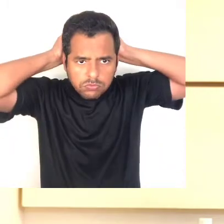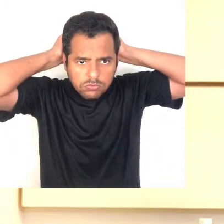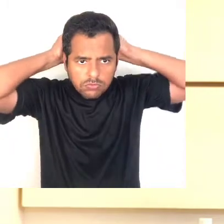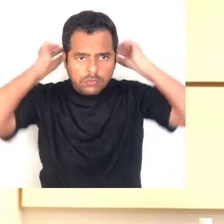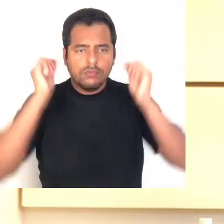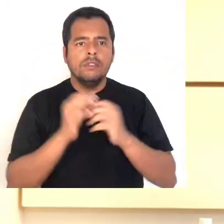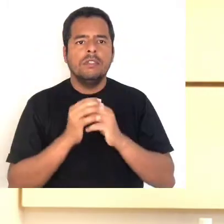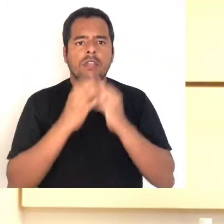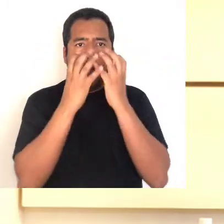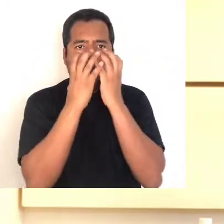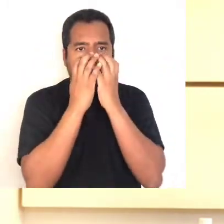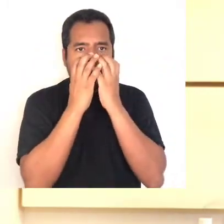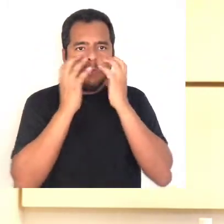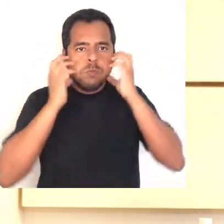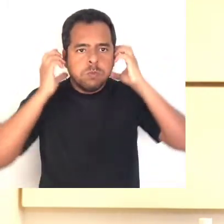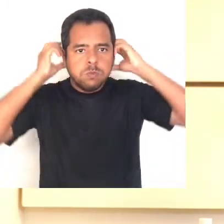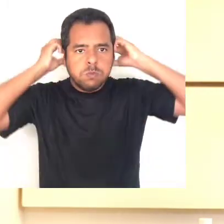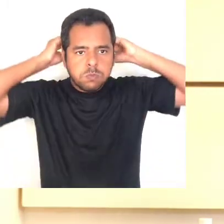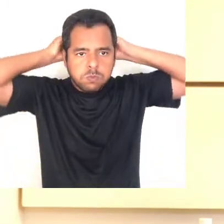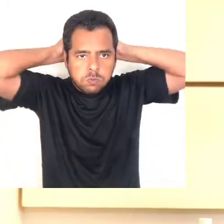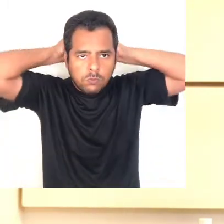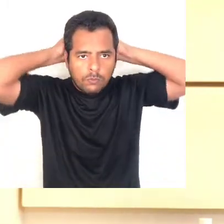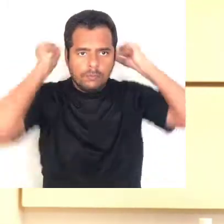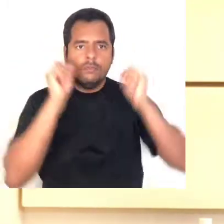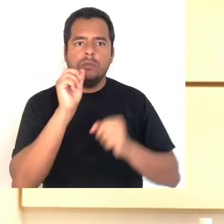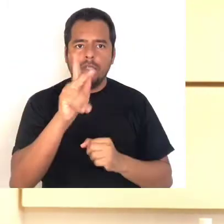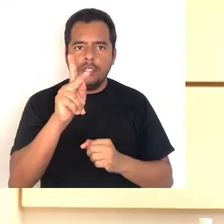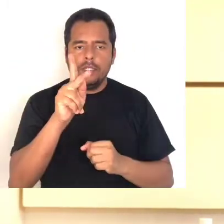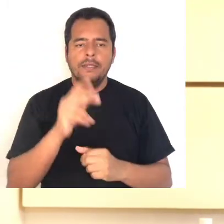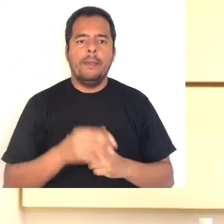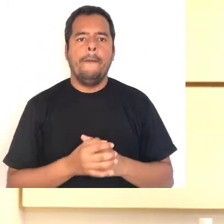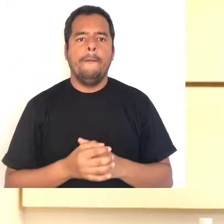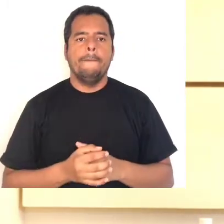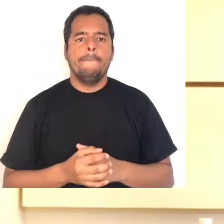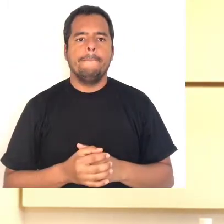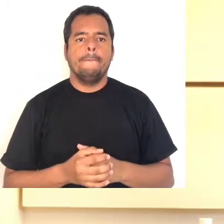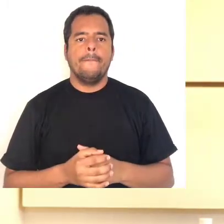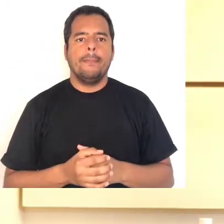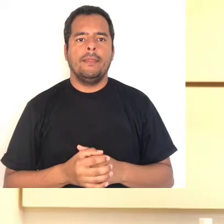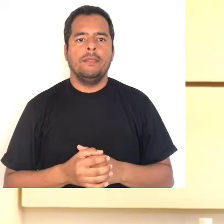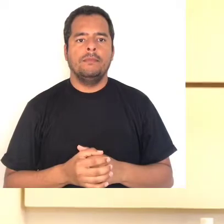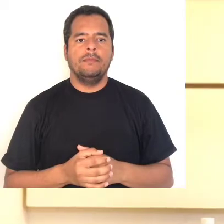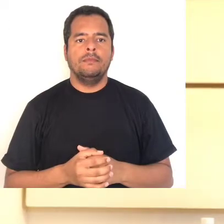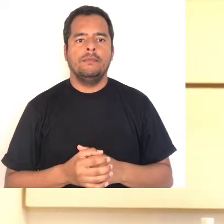a máscara aqui. Então, ó, coloca a máscara, certo?